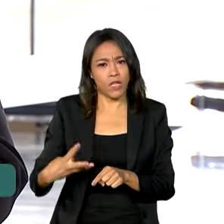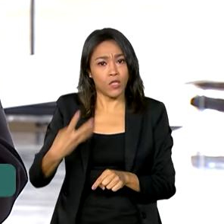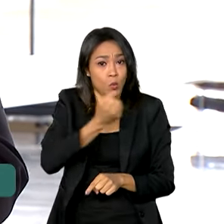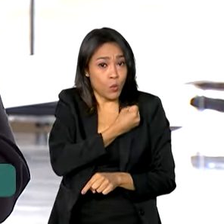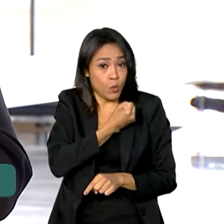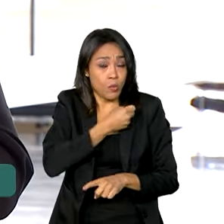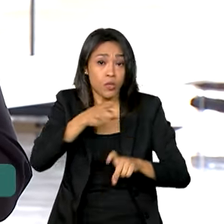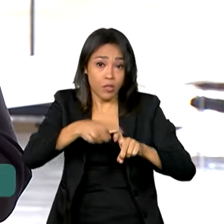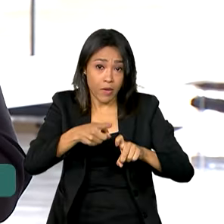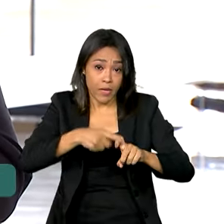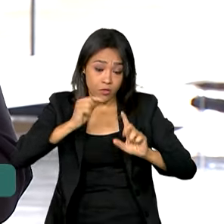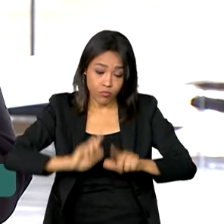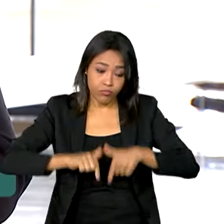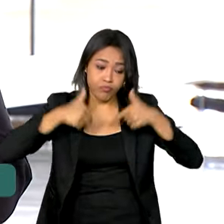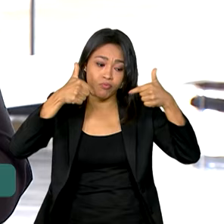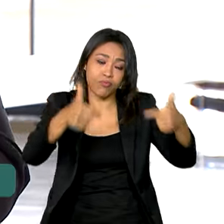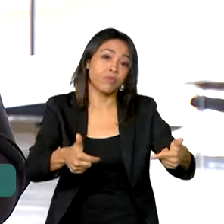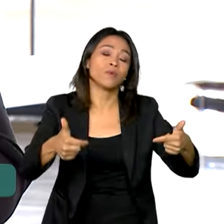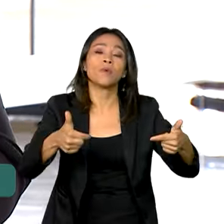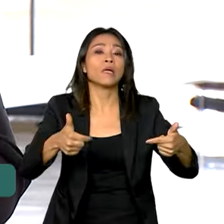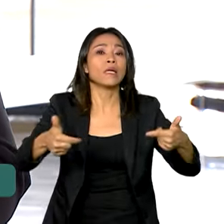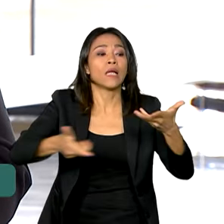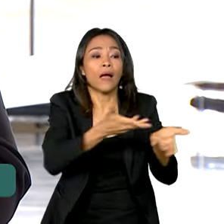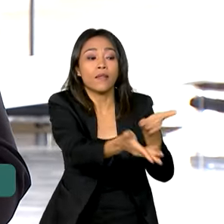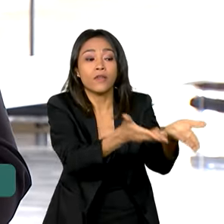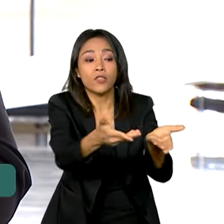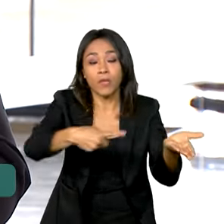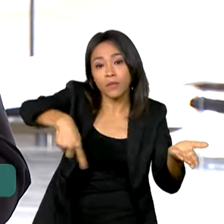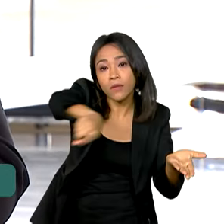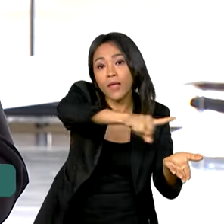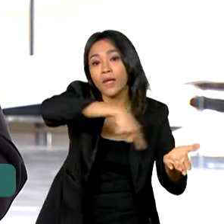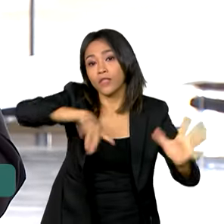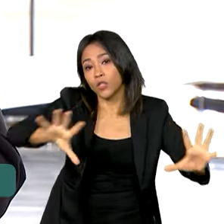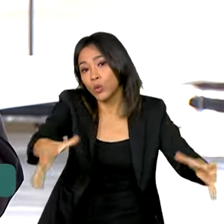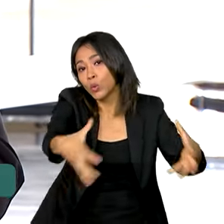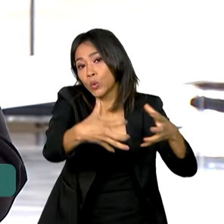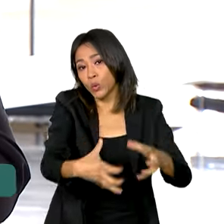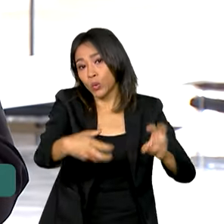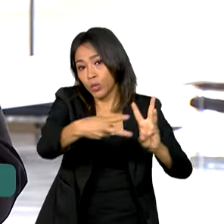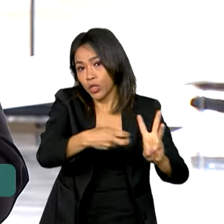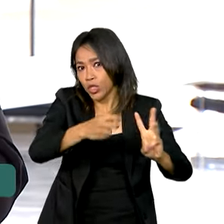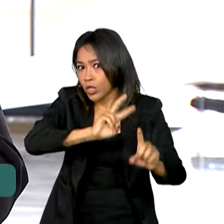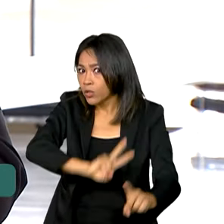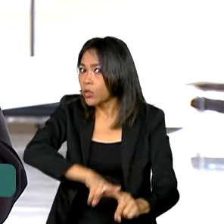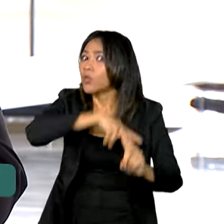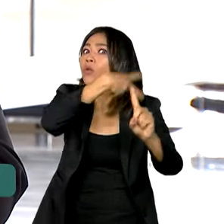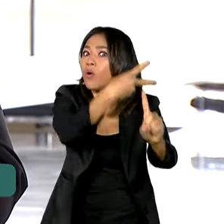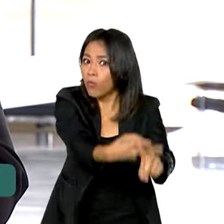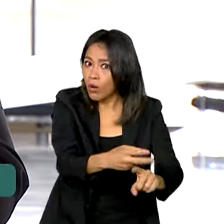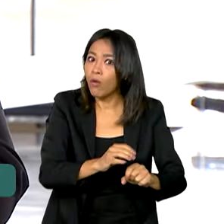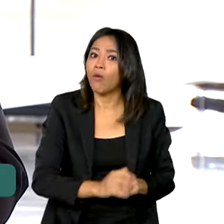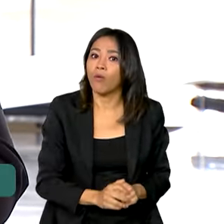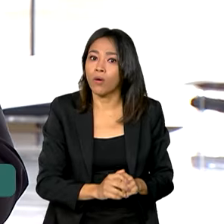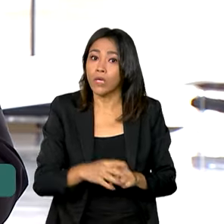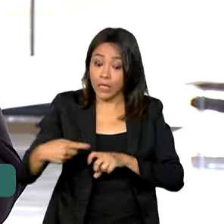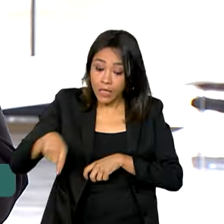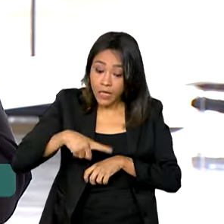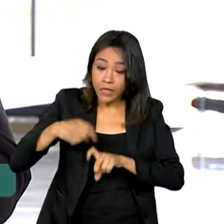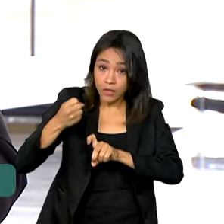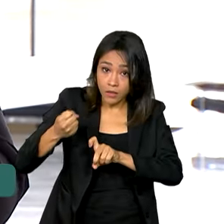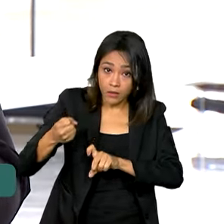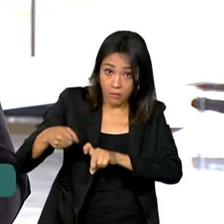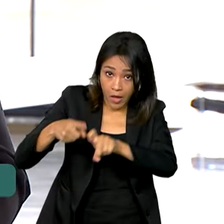médicos atuando no atendimento dessa população indígena mais do que dobrou. E olha, para garantir que esses médicos